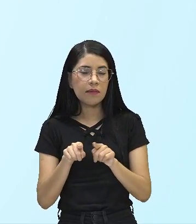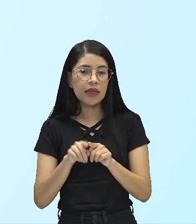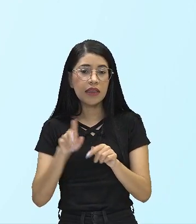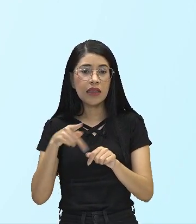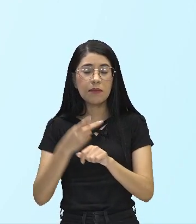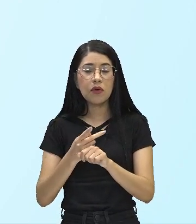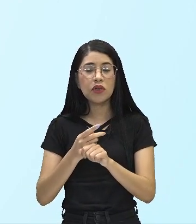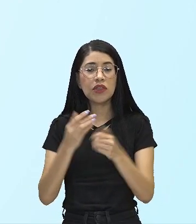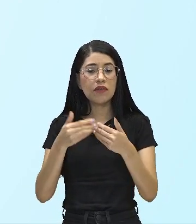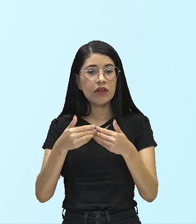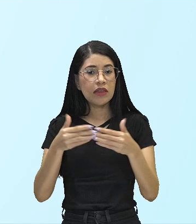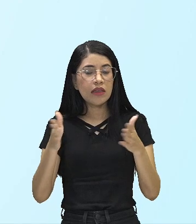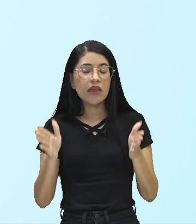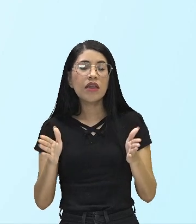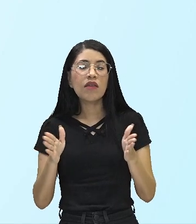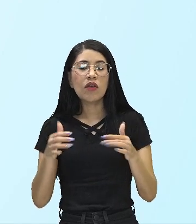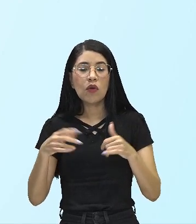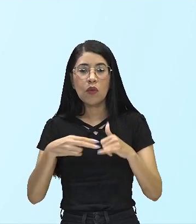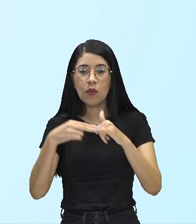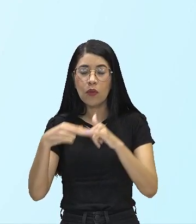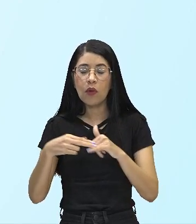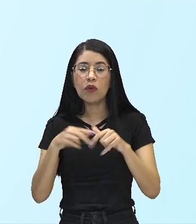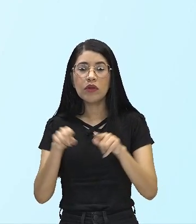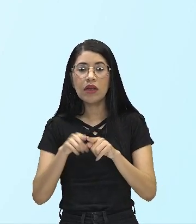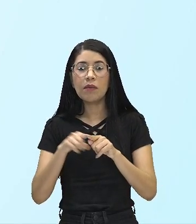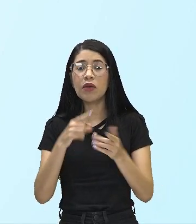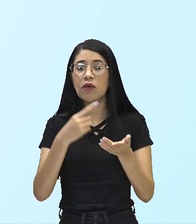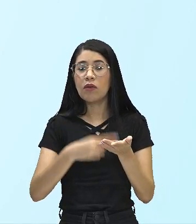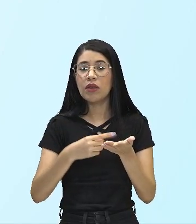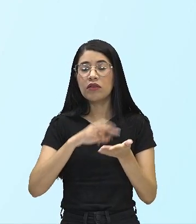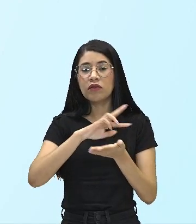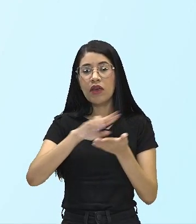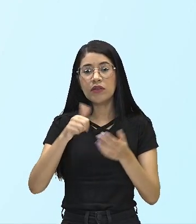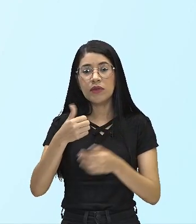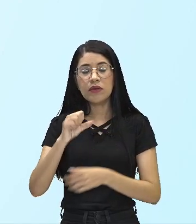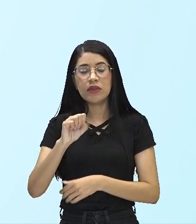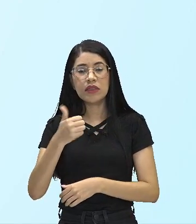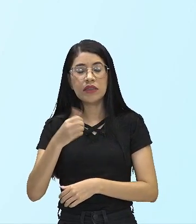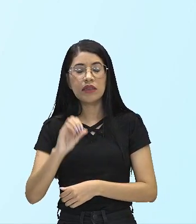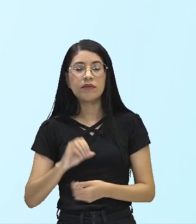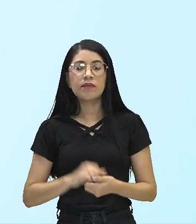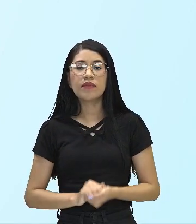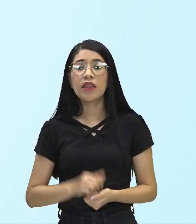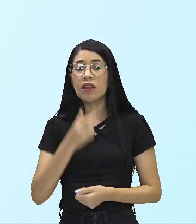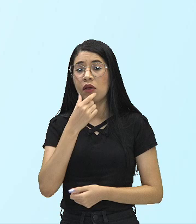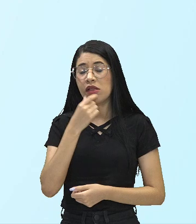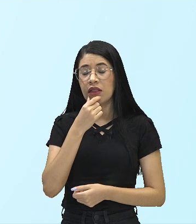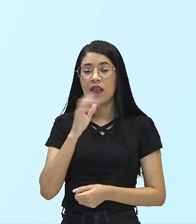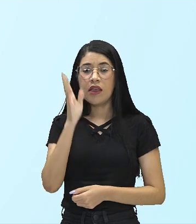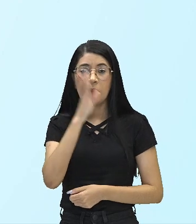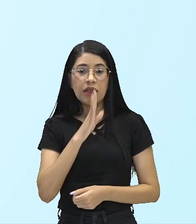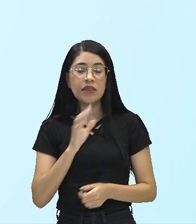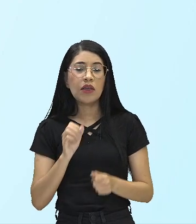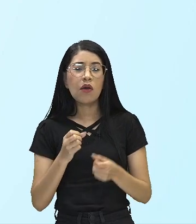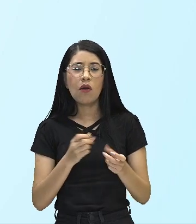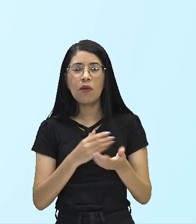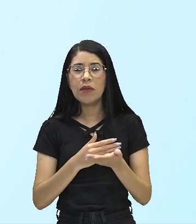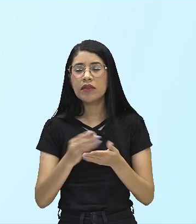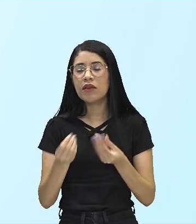de beterraba europeu. Apenas as drogas do sertão e o algodão apareciam bem nas